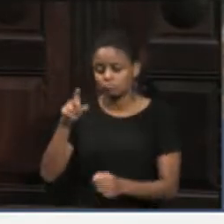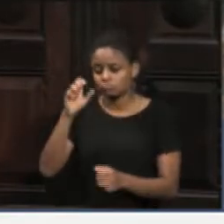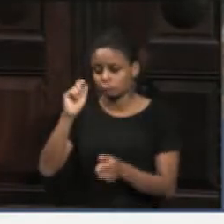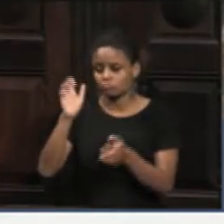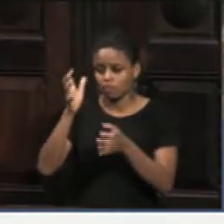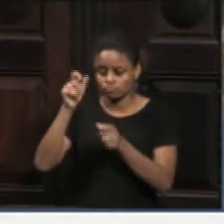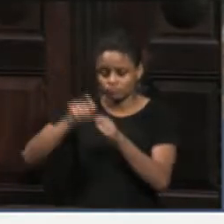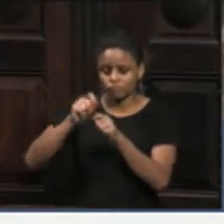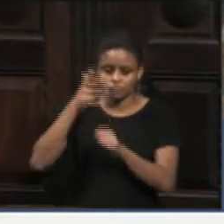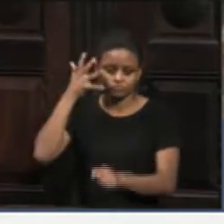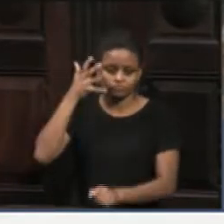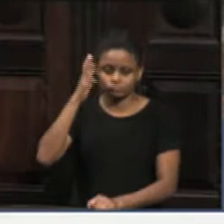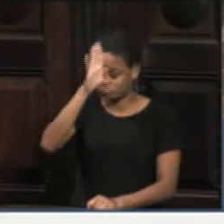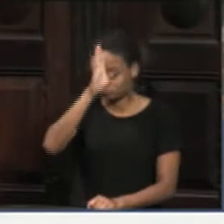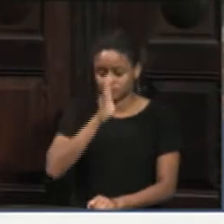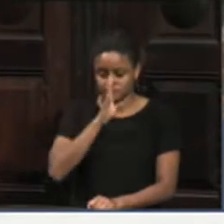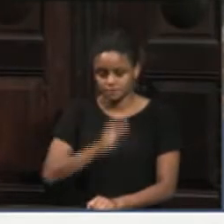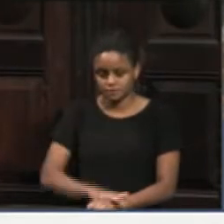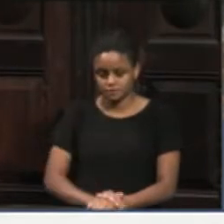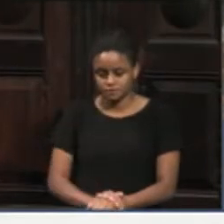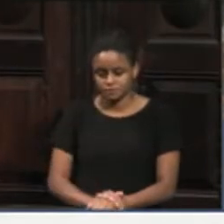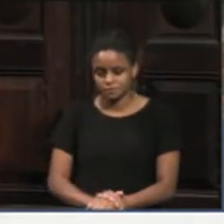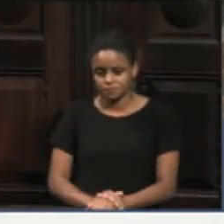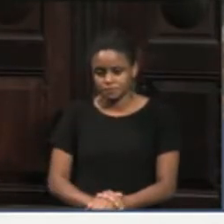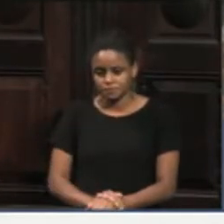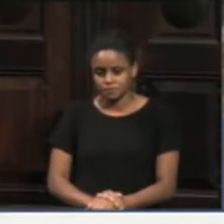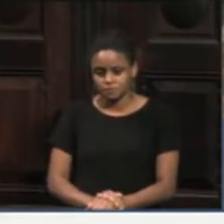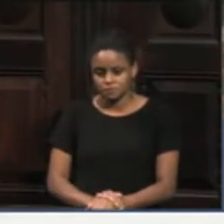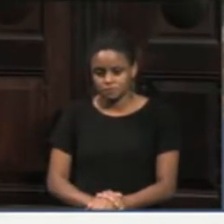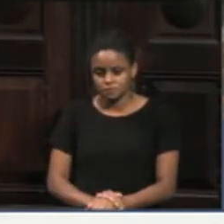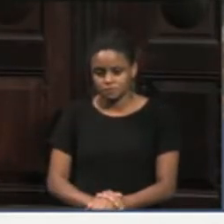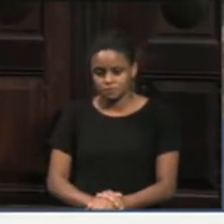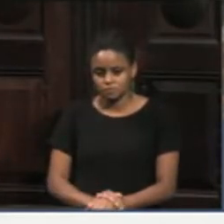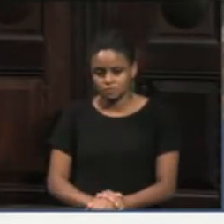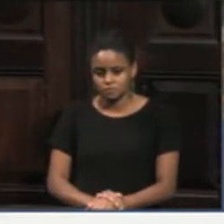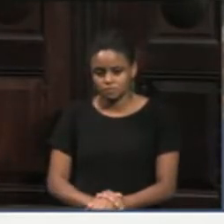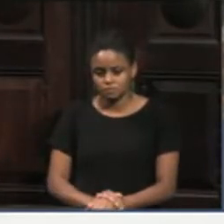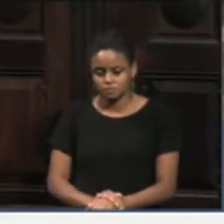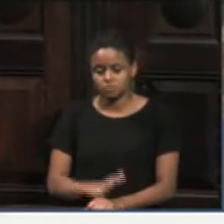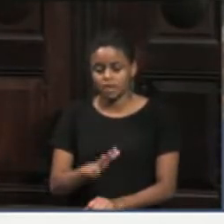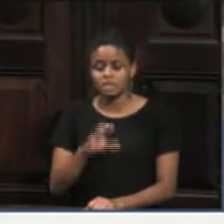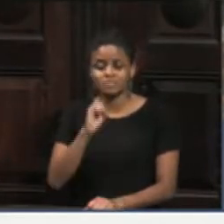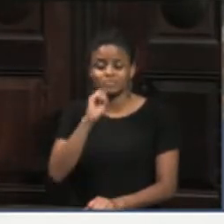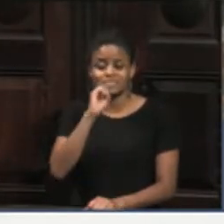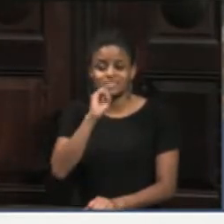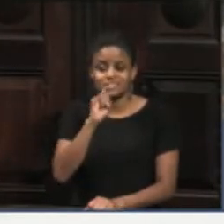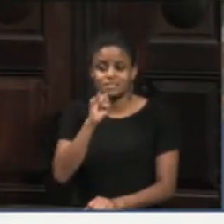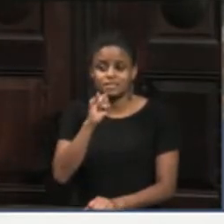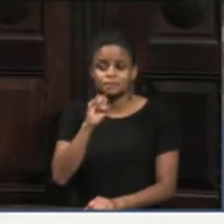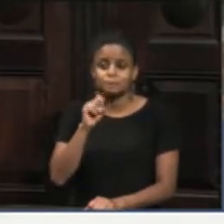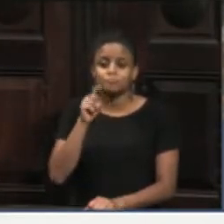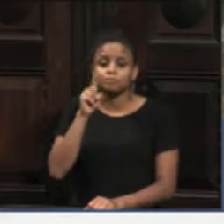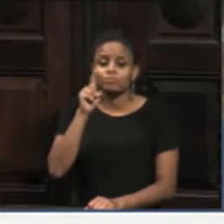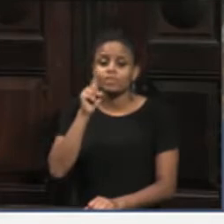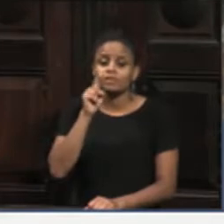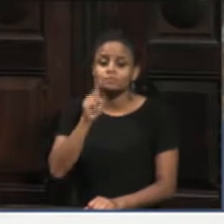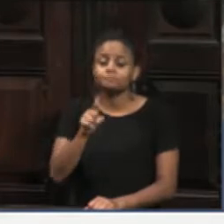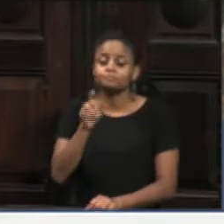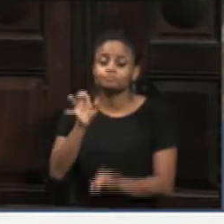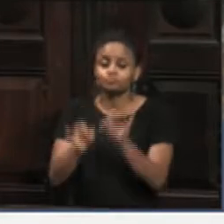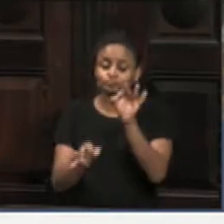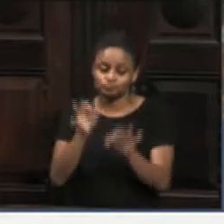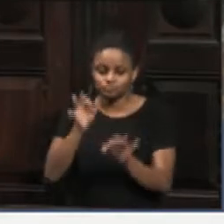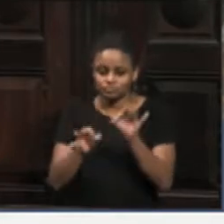emolumentos, ele passa a ser um juiz remunerado pelos cofres